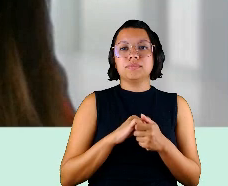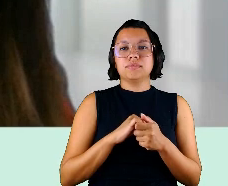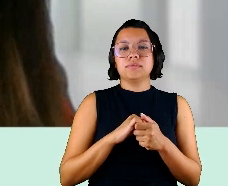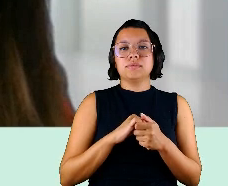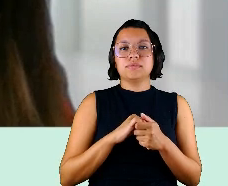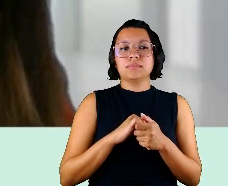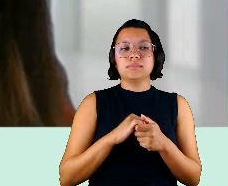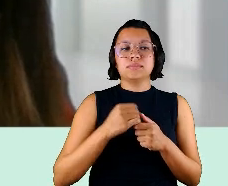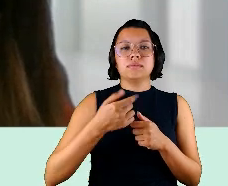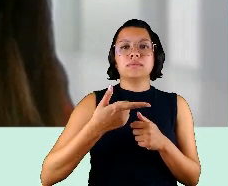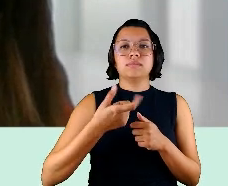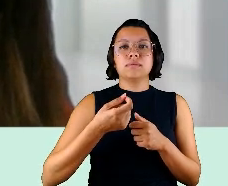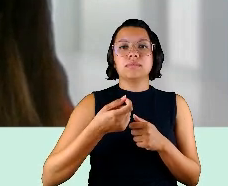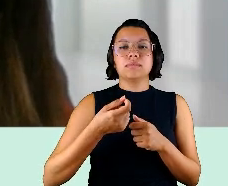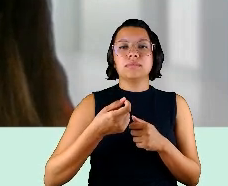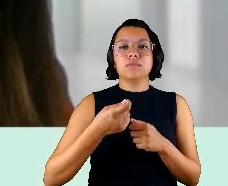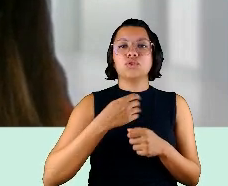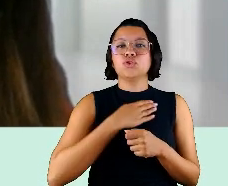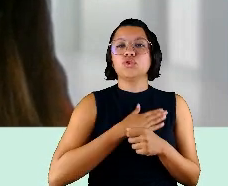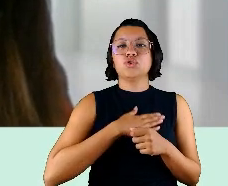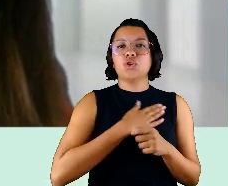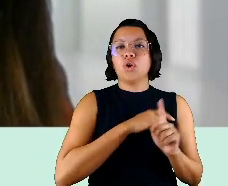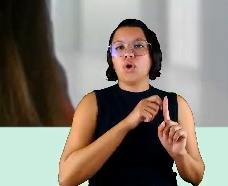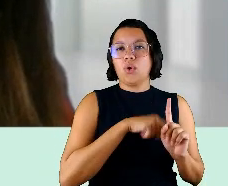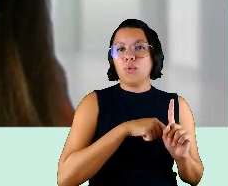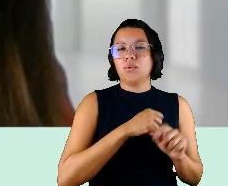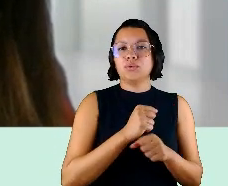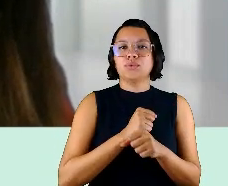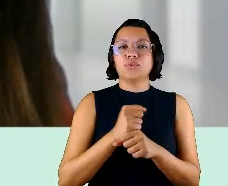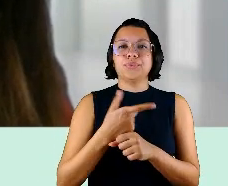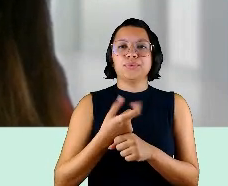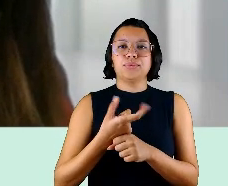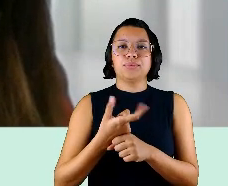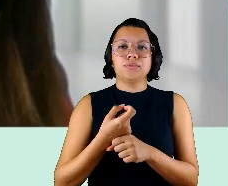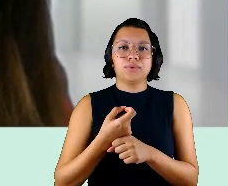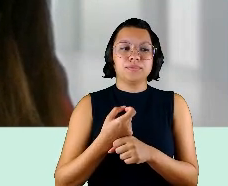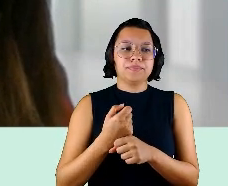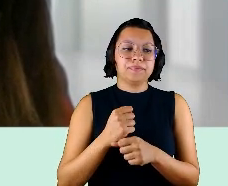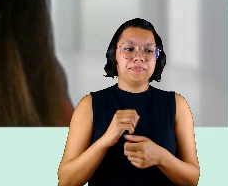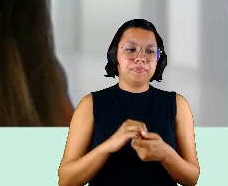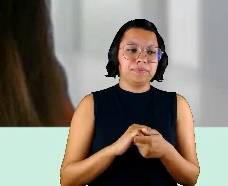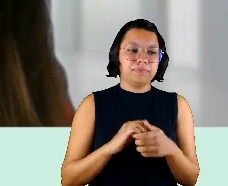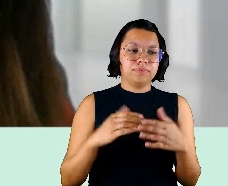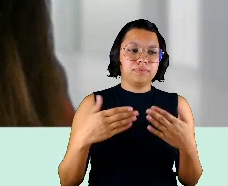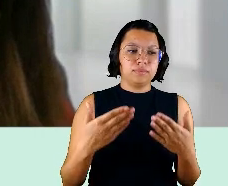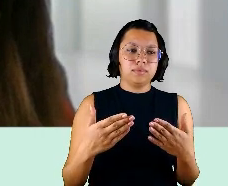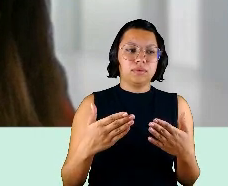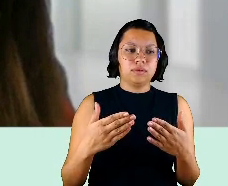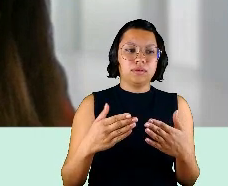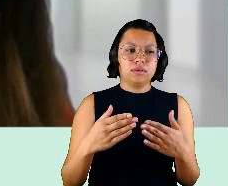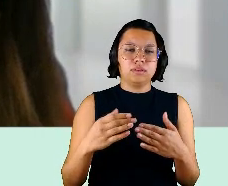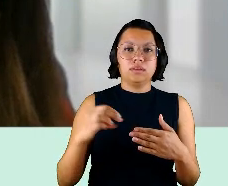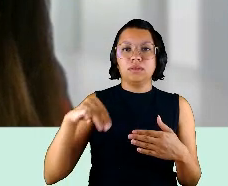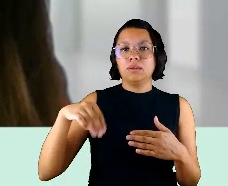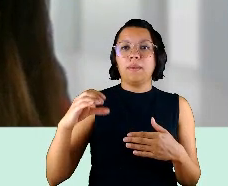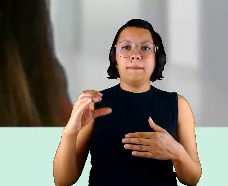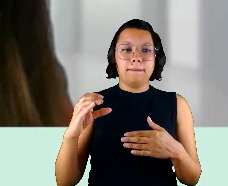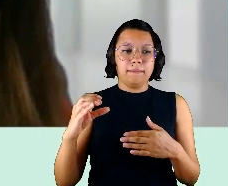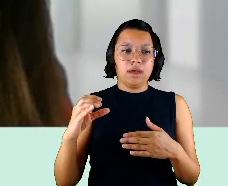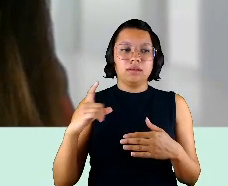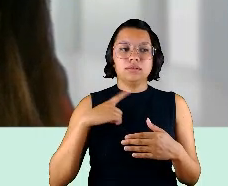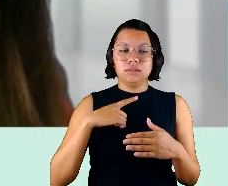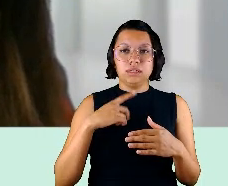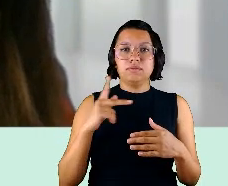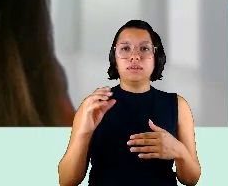em 20 de agosto de 2020, então, em março saiu a